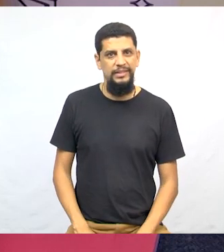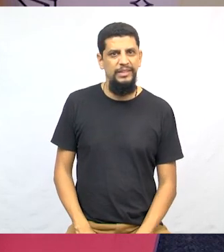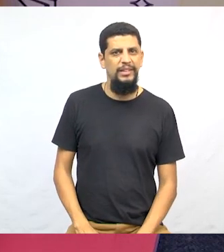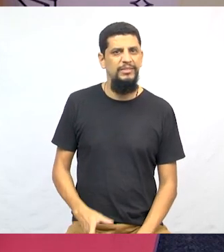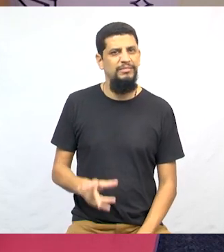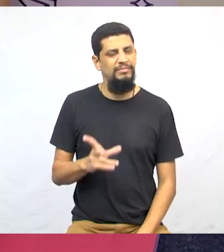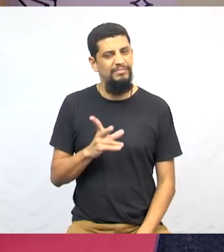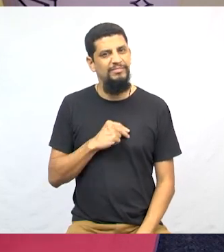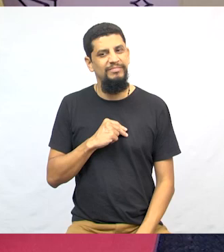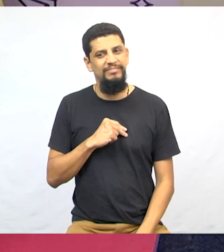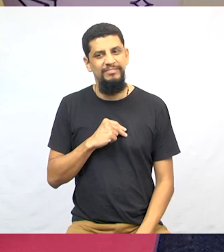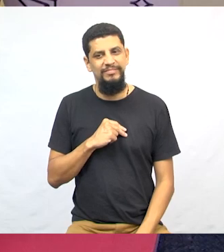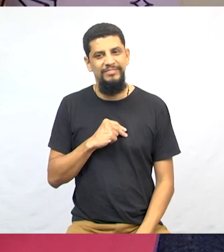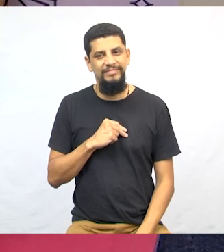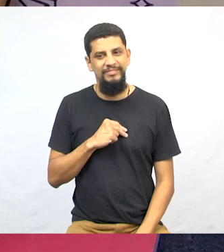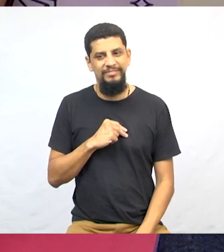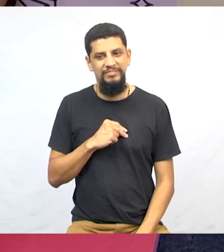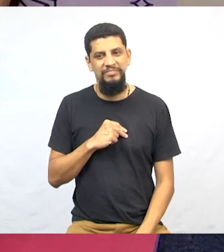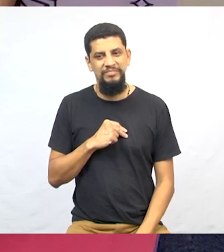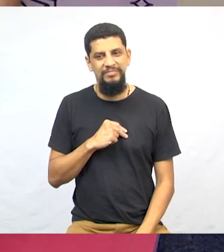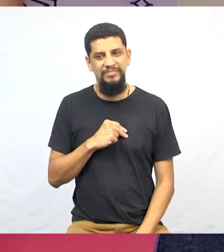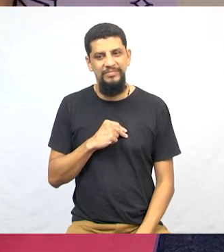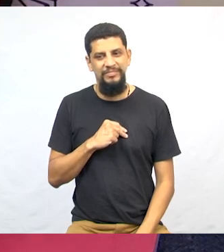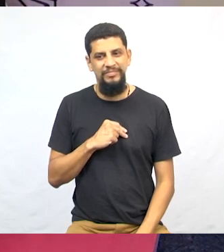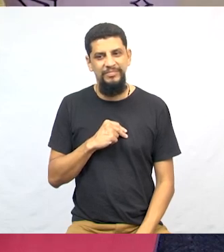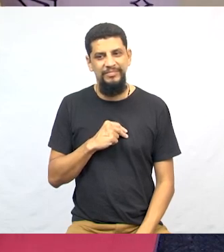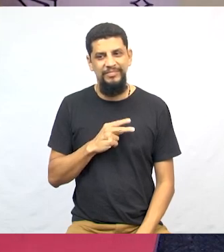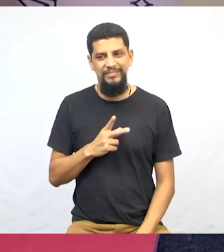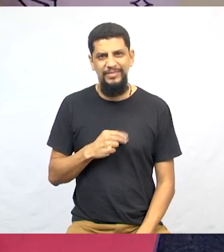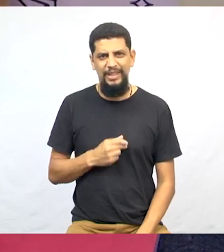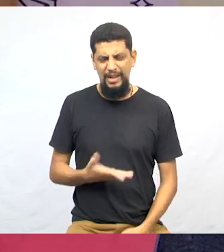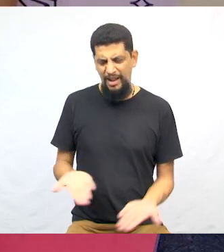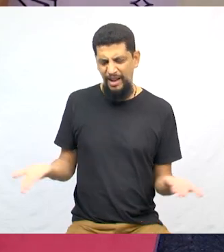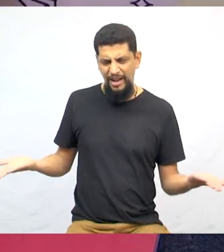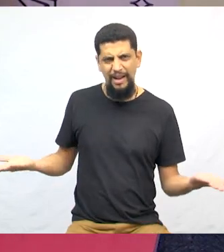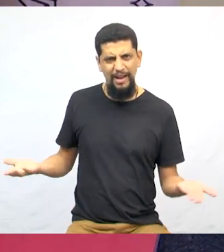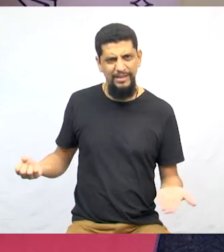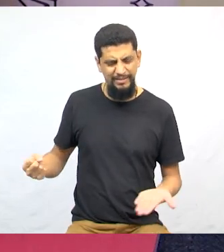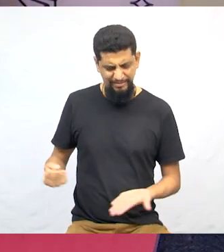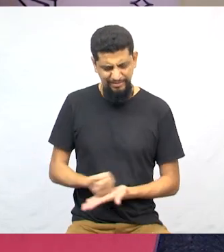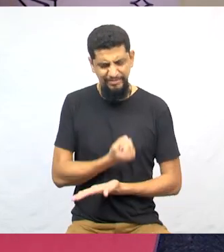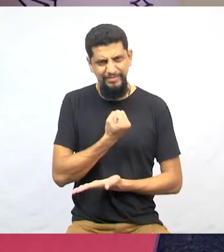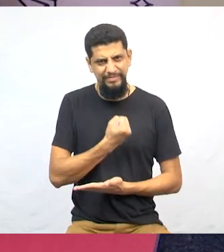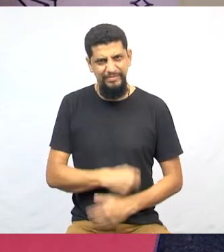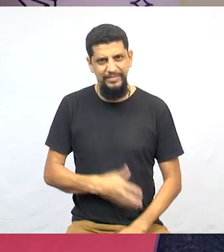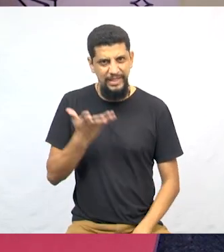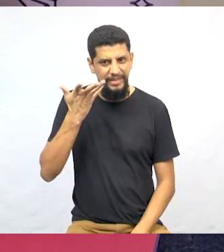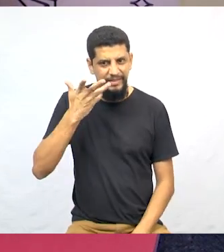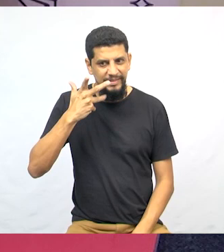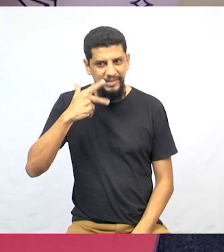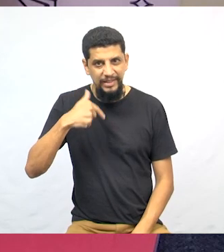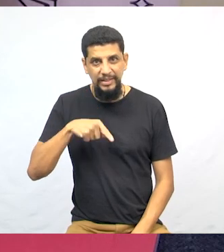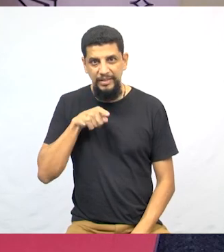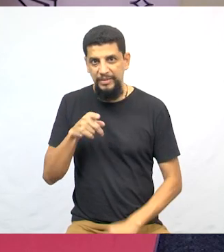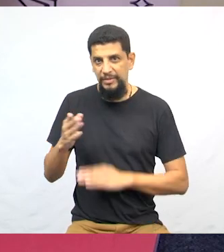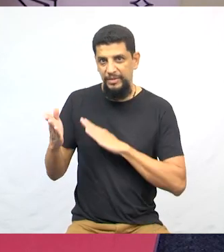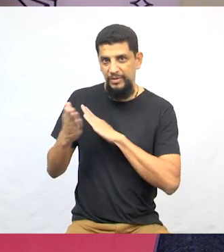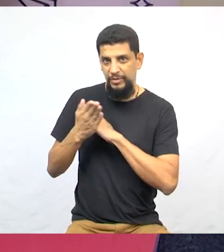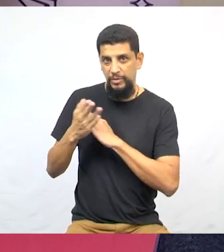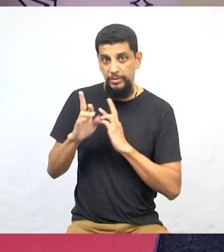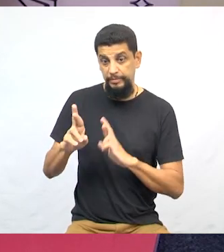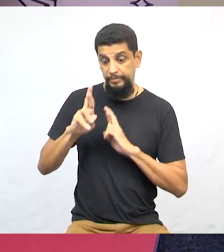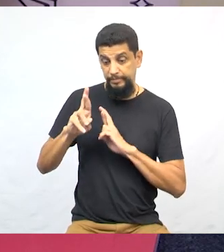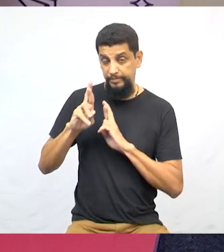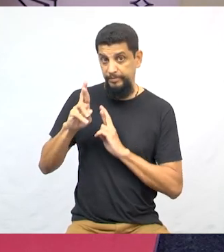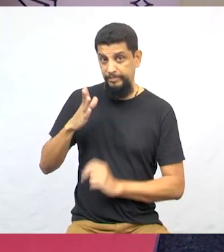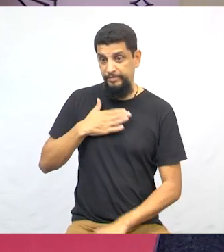tô. E não derrubei a que já estava. Ai, quero ver você fazer isso, professora. Crianças, me ajudem